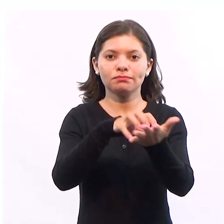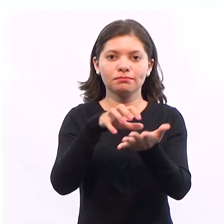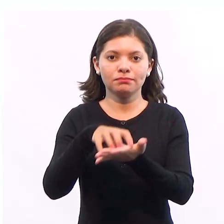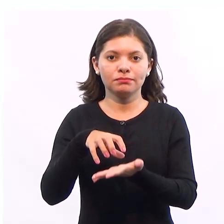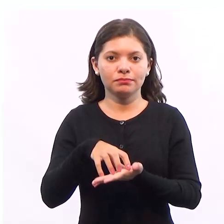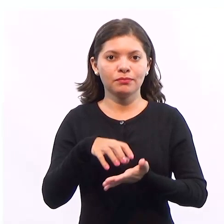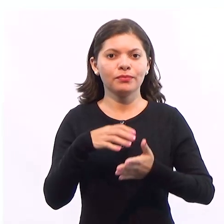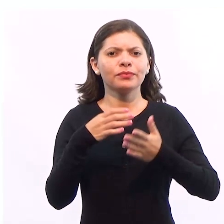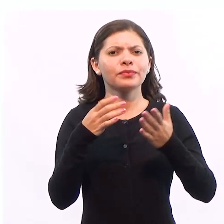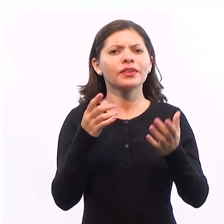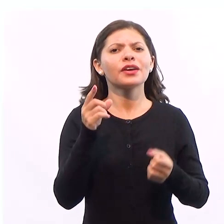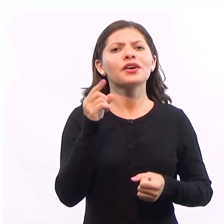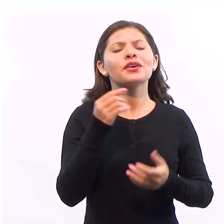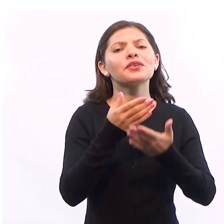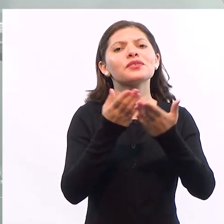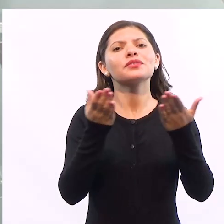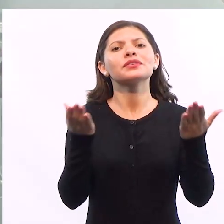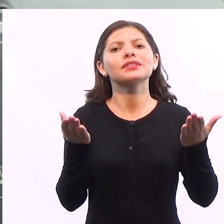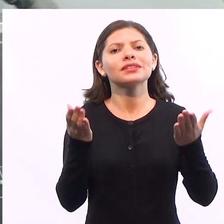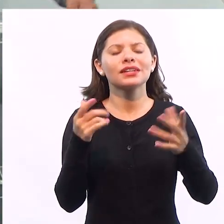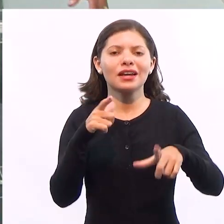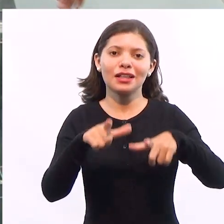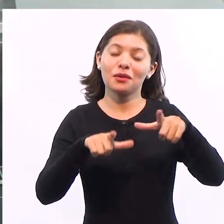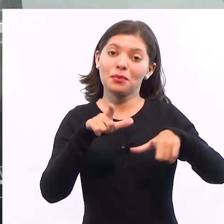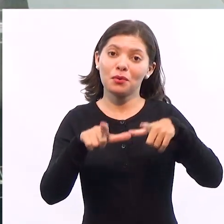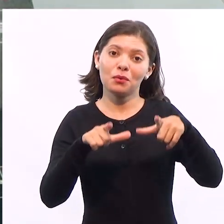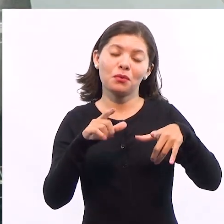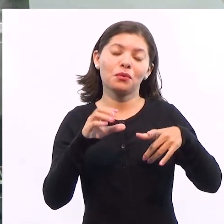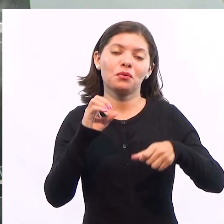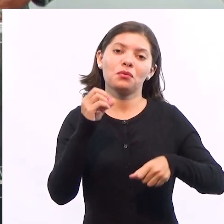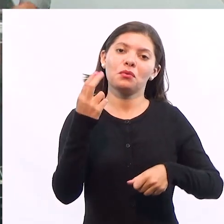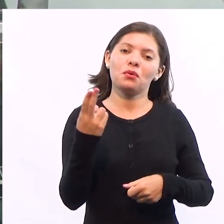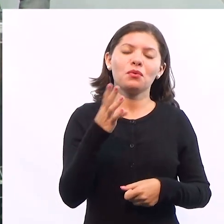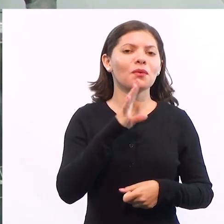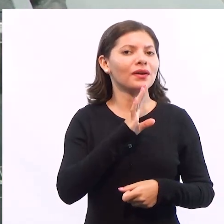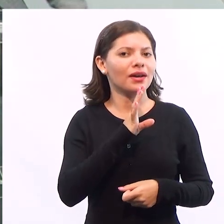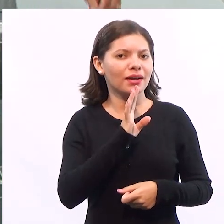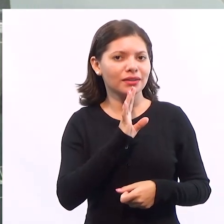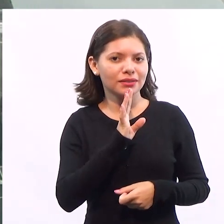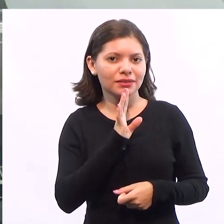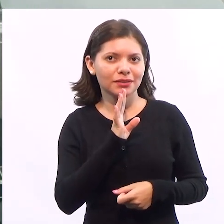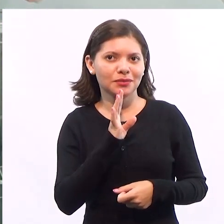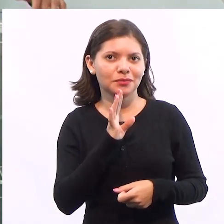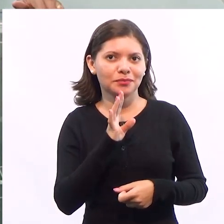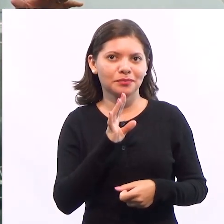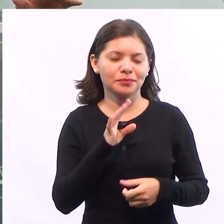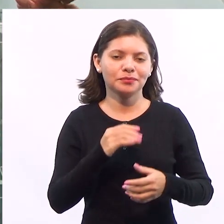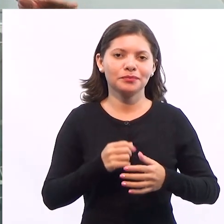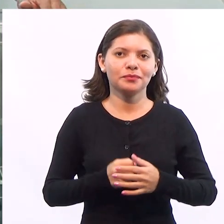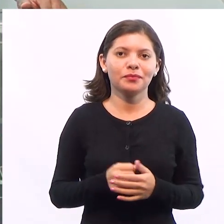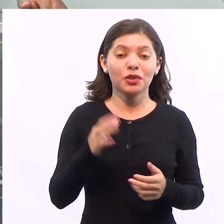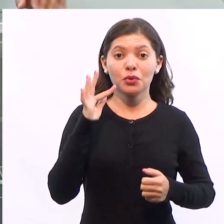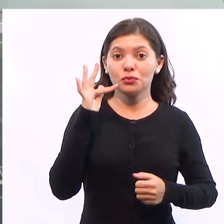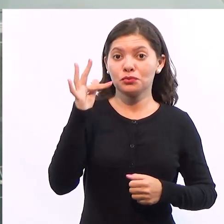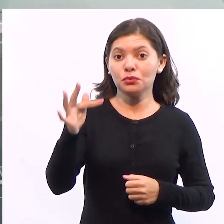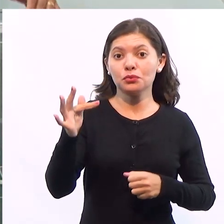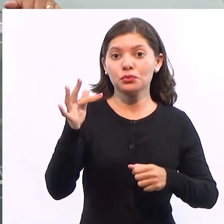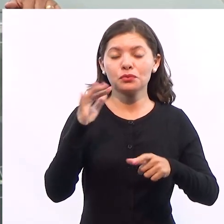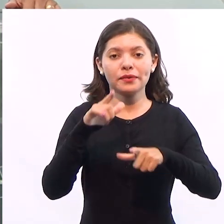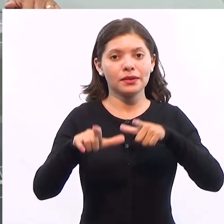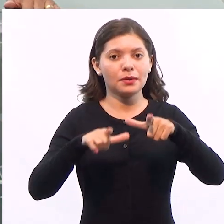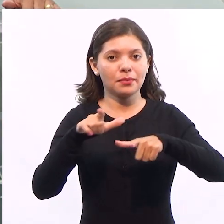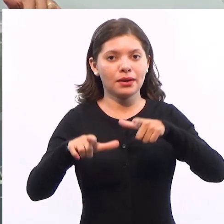membros da organização. Você já deve ter trabalhado ou deve conhecer alguém que trabalhou, enfim, você já deve ter trabalhado ou ainda